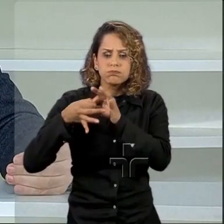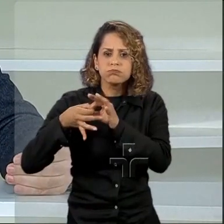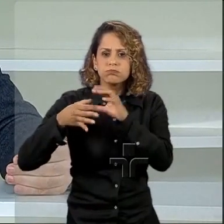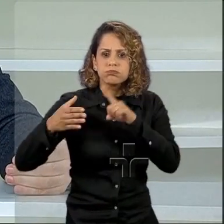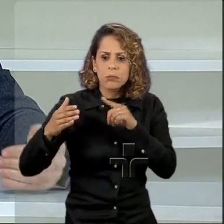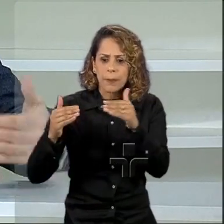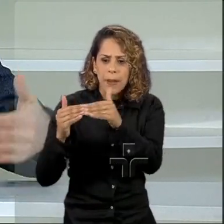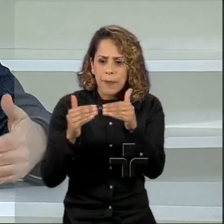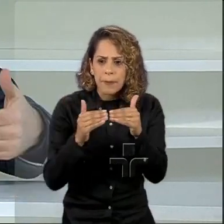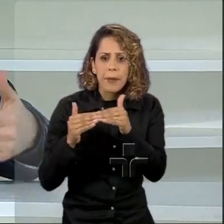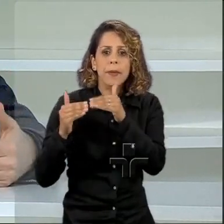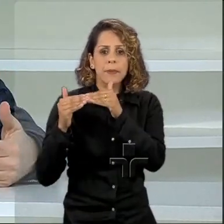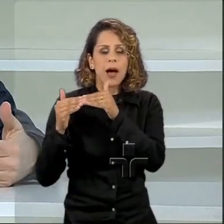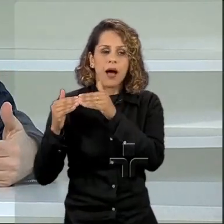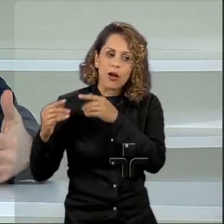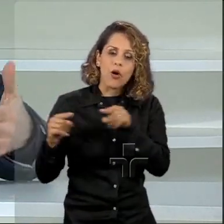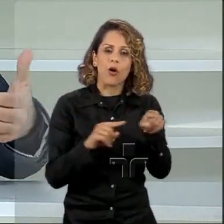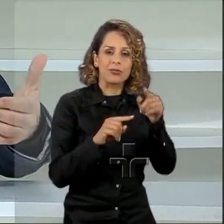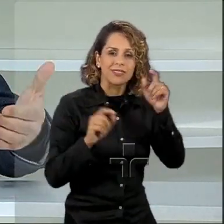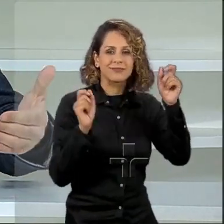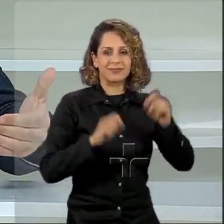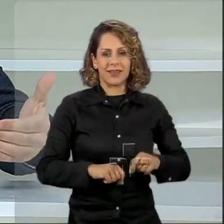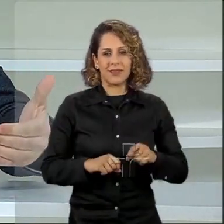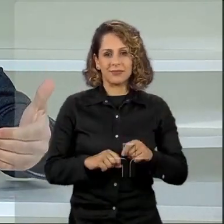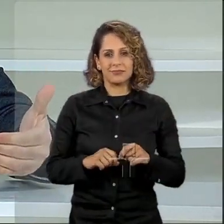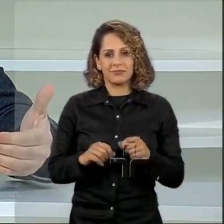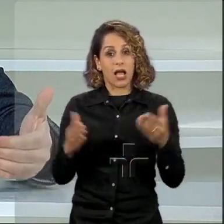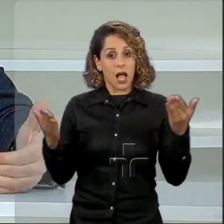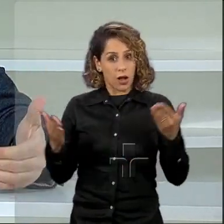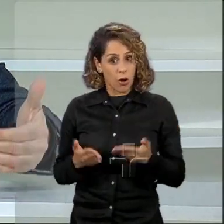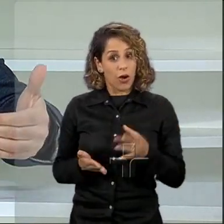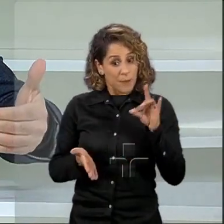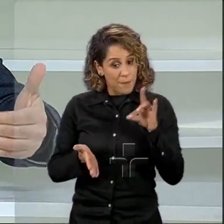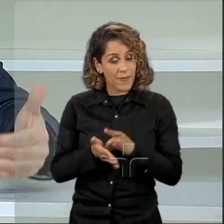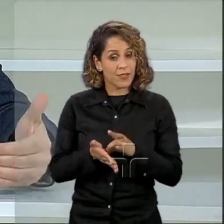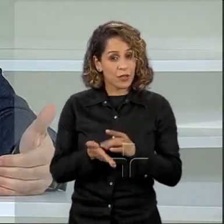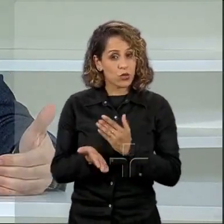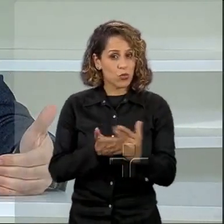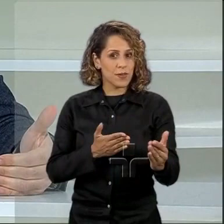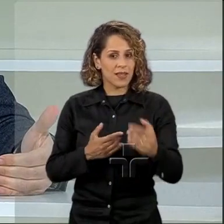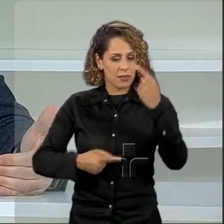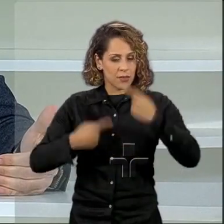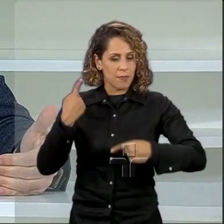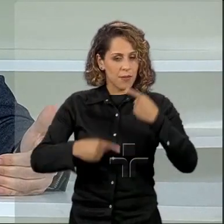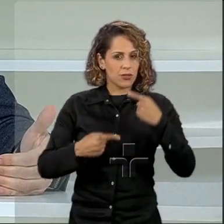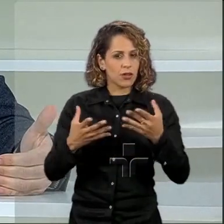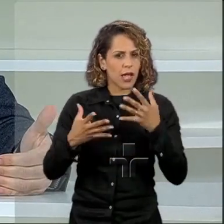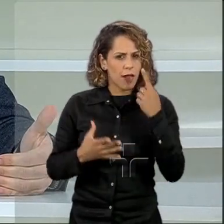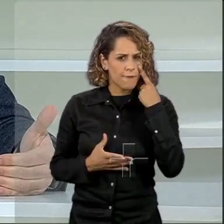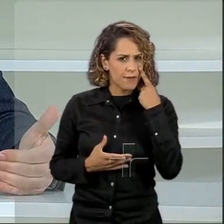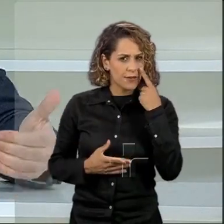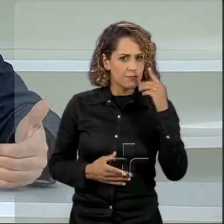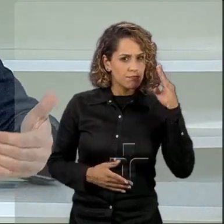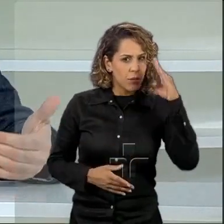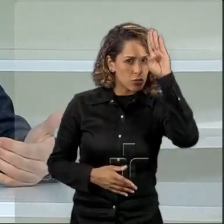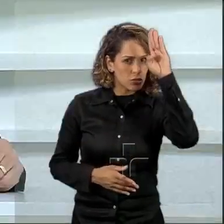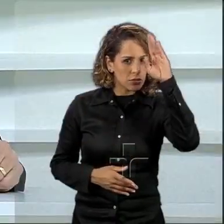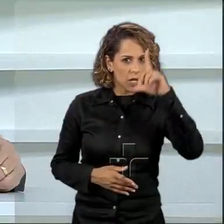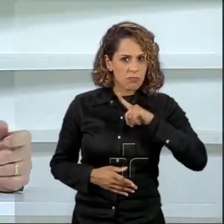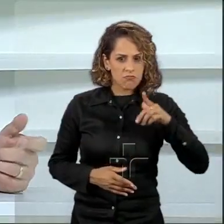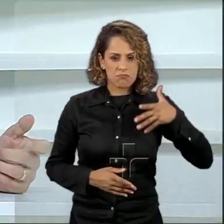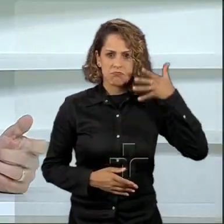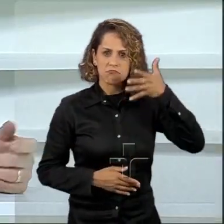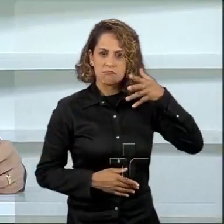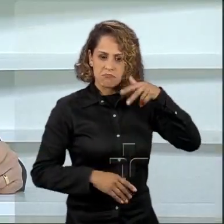debates agora. Eu quero ver o Bolsonaro enfrentando de fato o debate. Será que ele vai... Agora